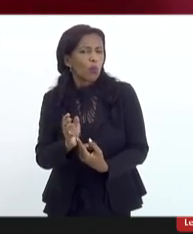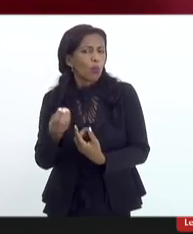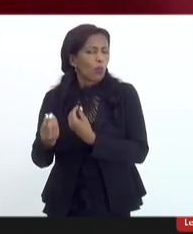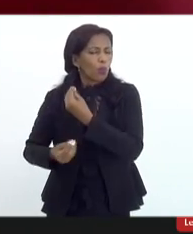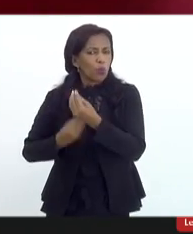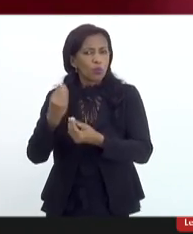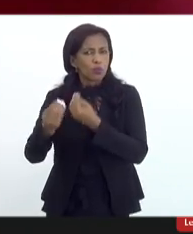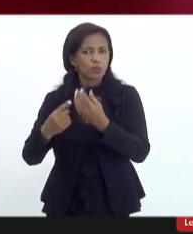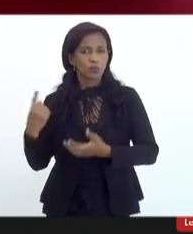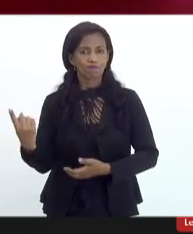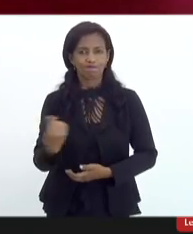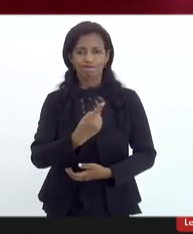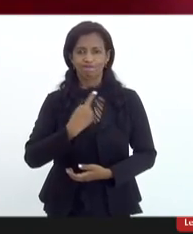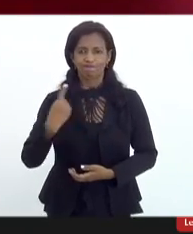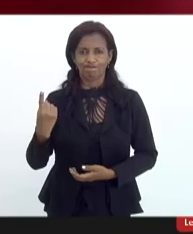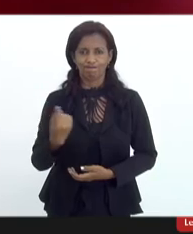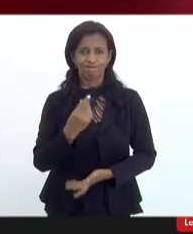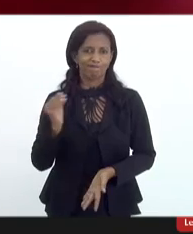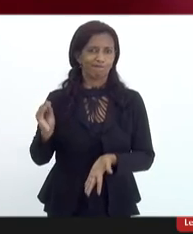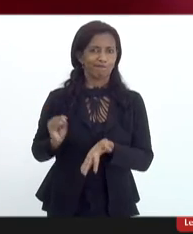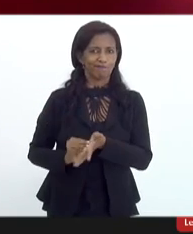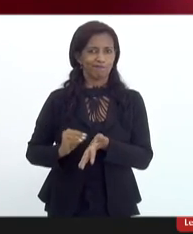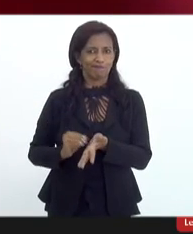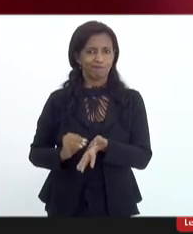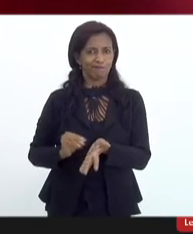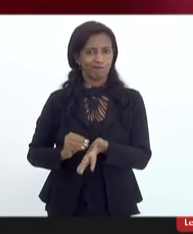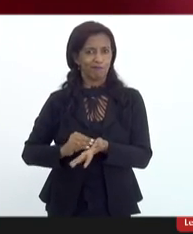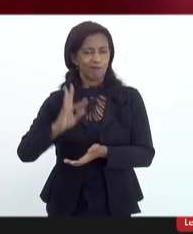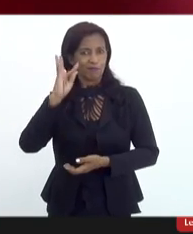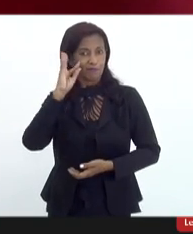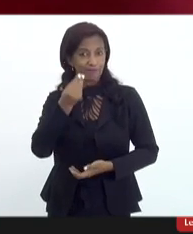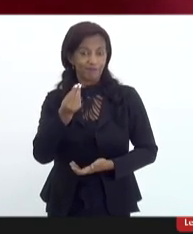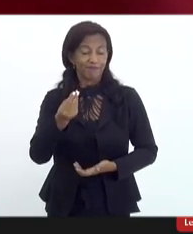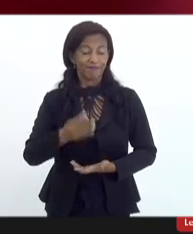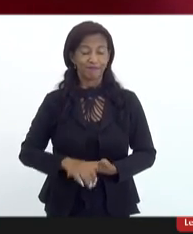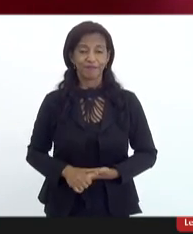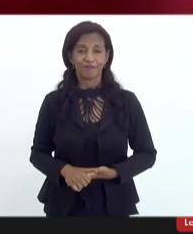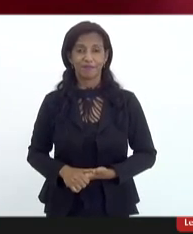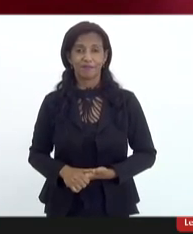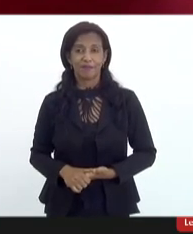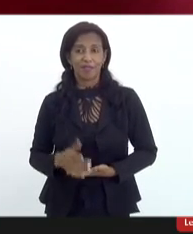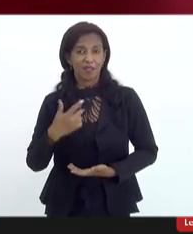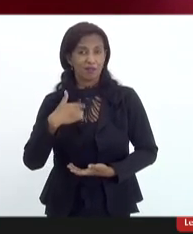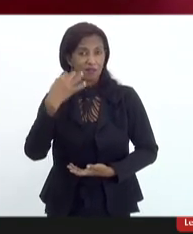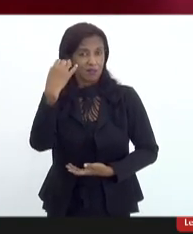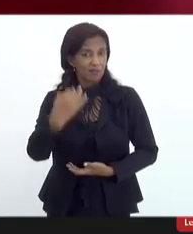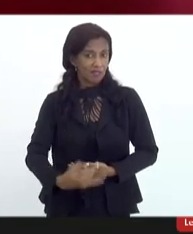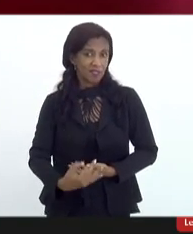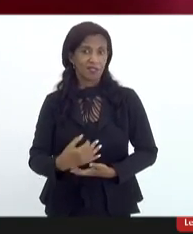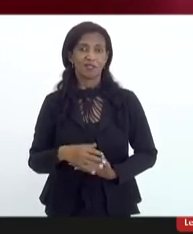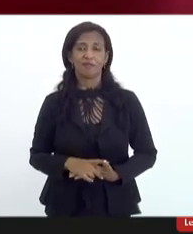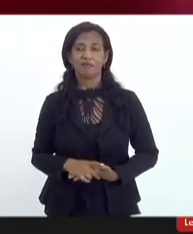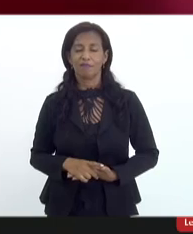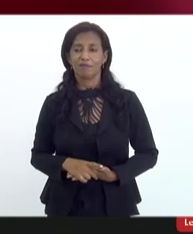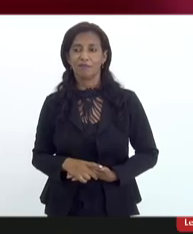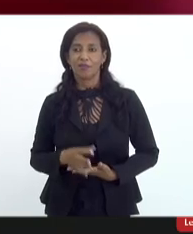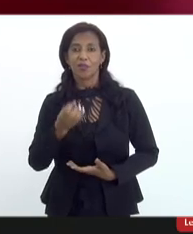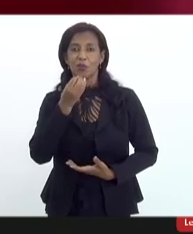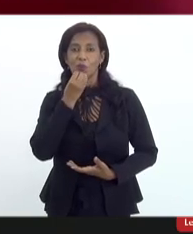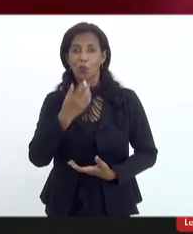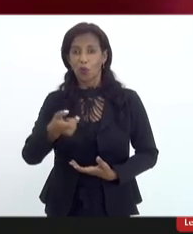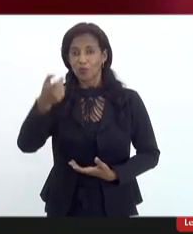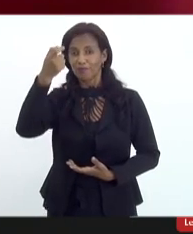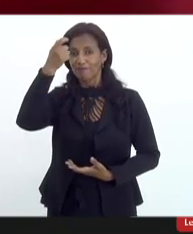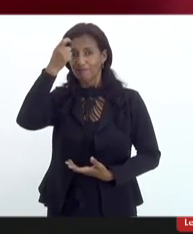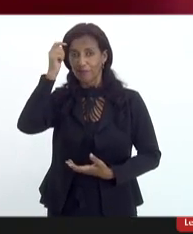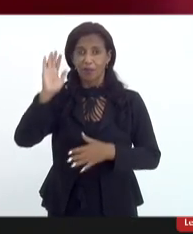é impotente para a solução disso. Quer dizer, eu tenho absoluta certeza que o bom senso,